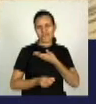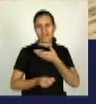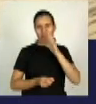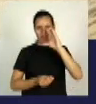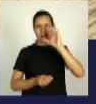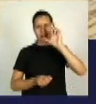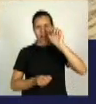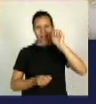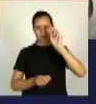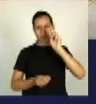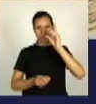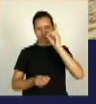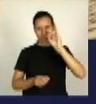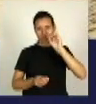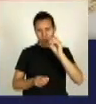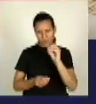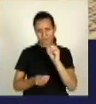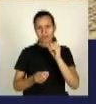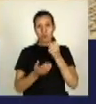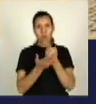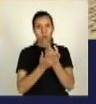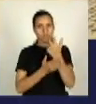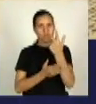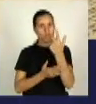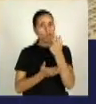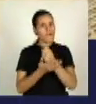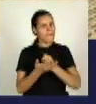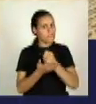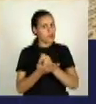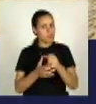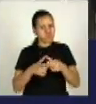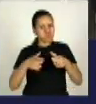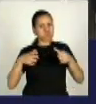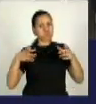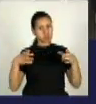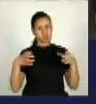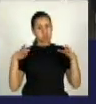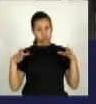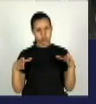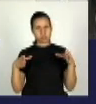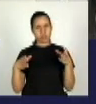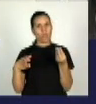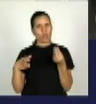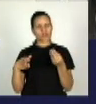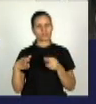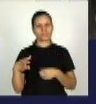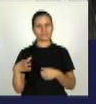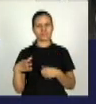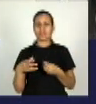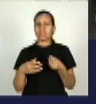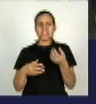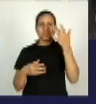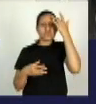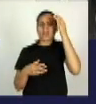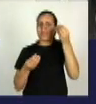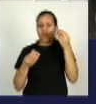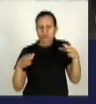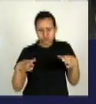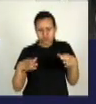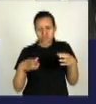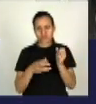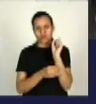amigo Cláudio aqui, porque ele encontrou lá uma série então, de medicamentos e ele realmente não sabe o que fazer com eles. Você explicou como mantê-los, né?